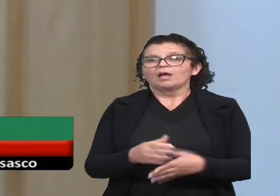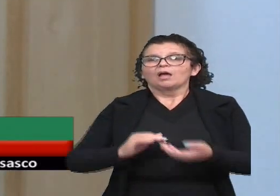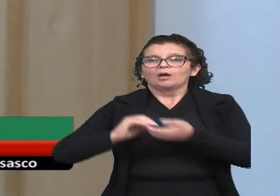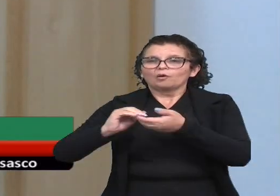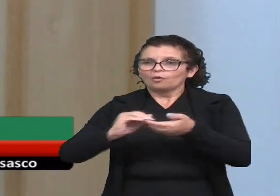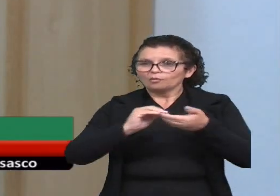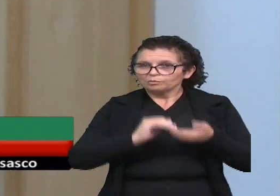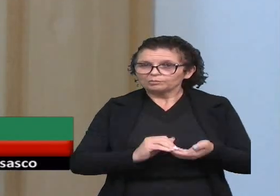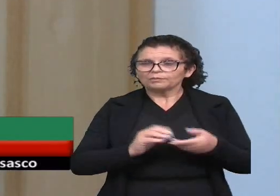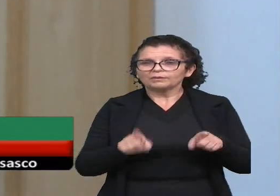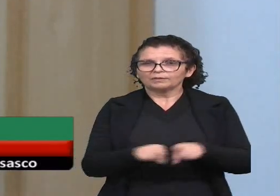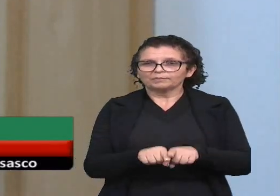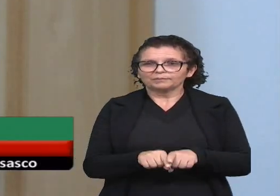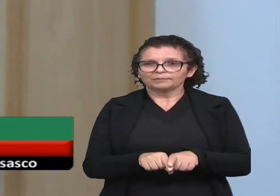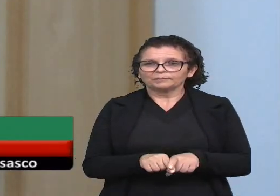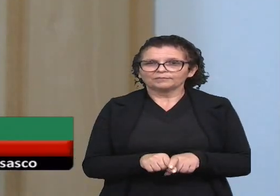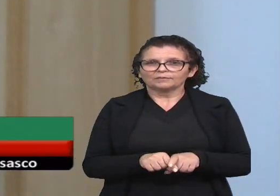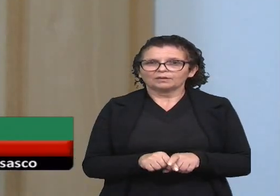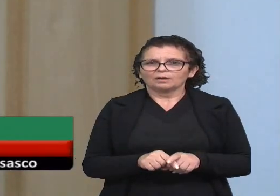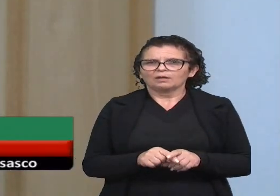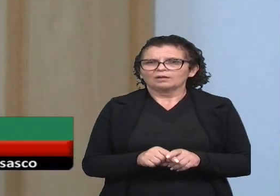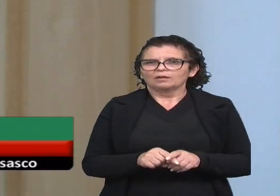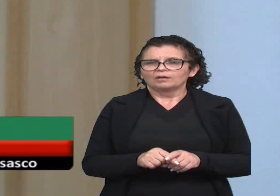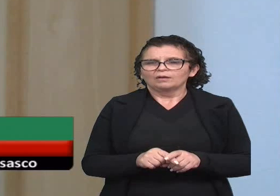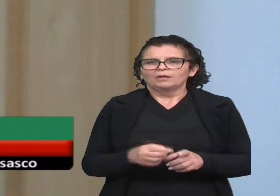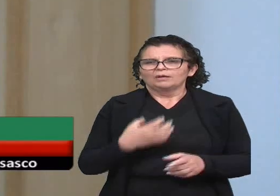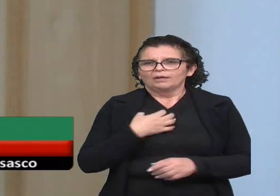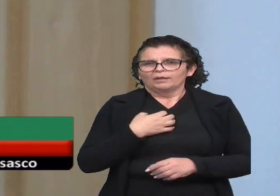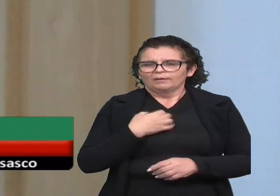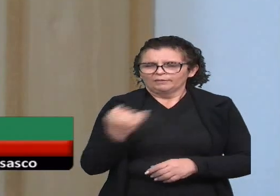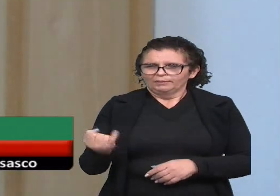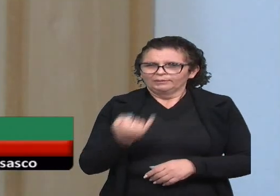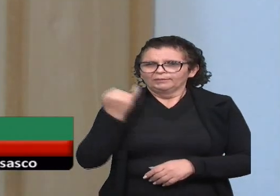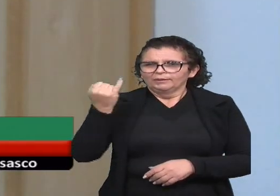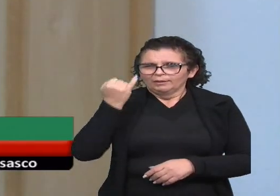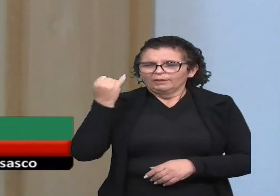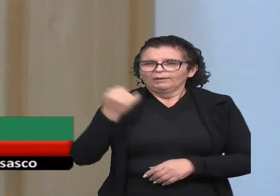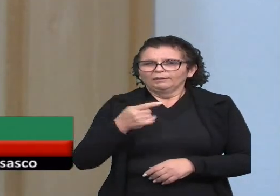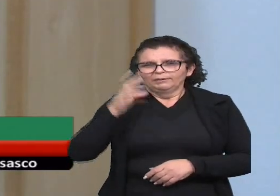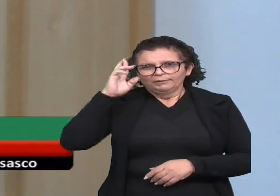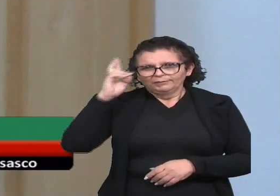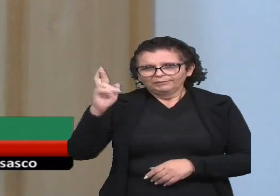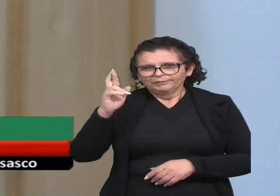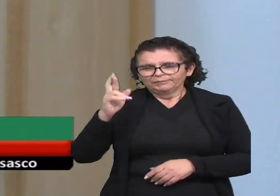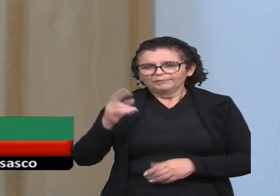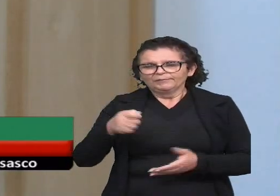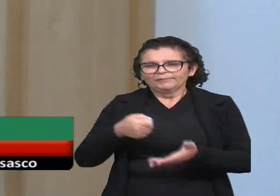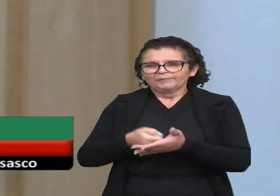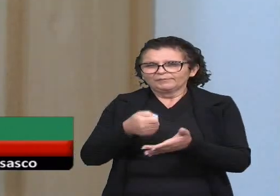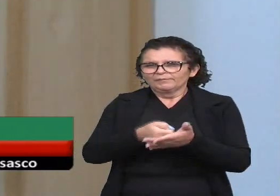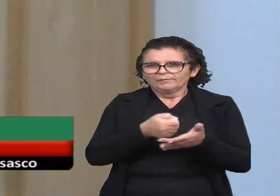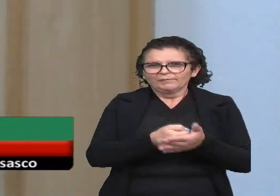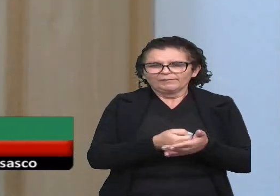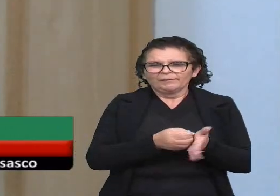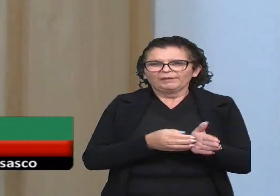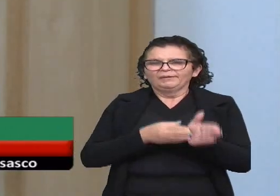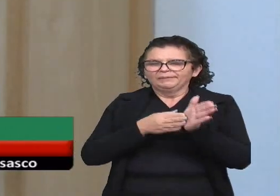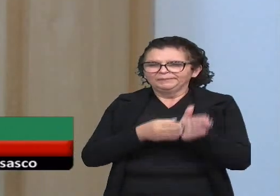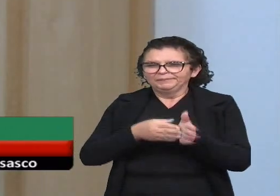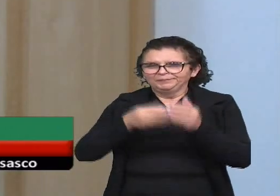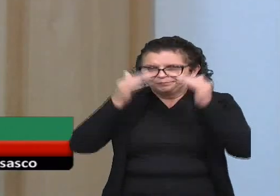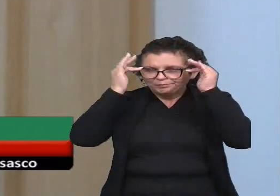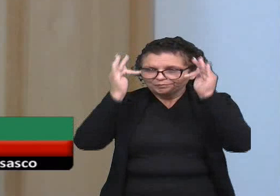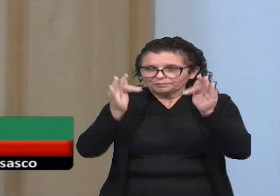cumprimento e digo que foi de muita relevância o senhor cumprir suas obrigações com muita diligência